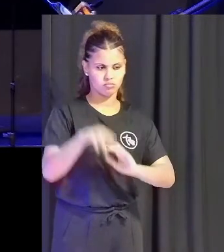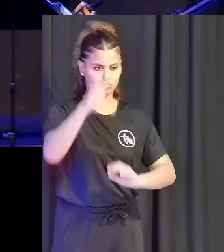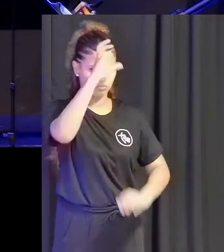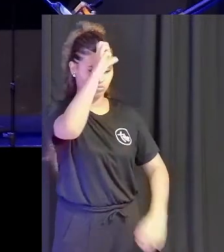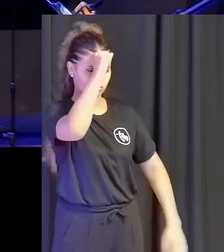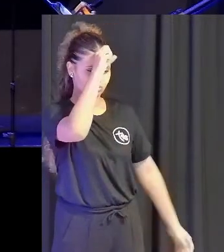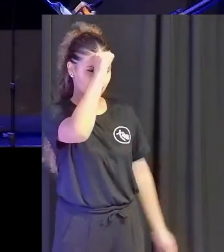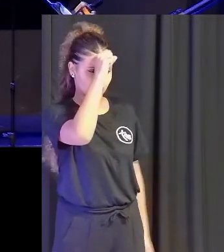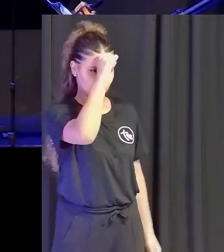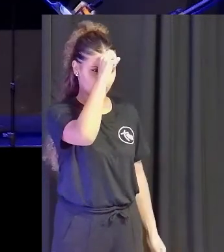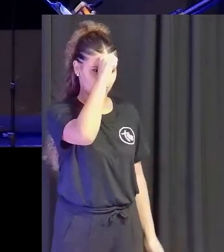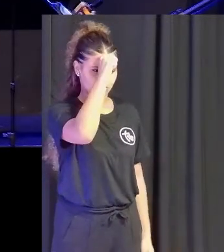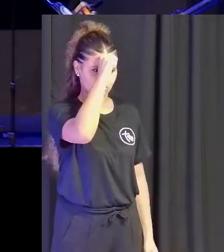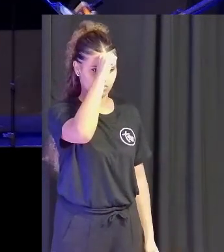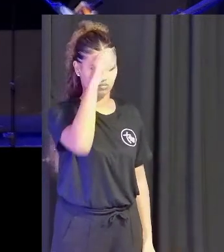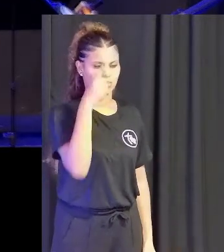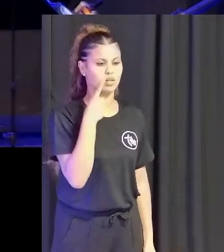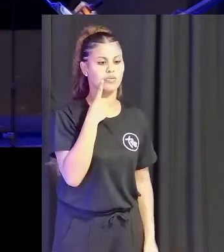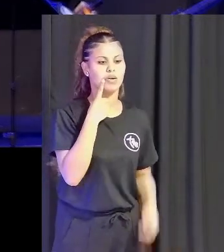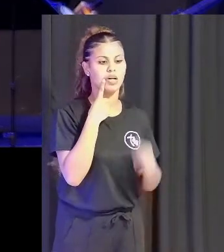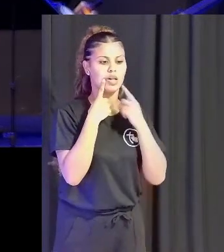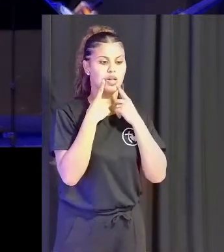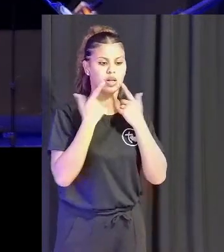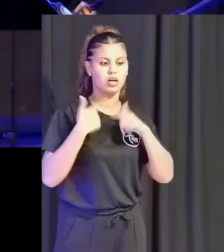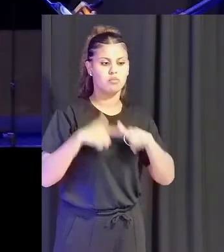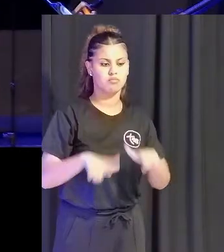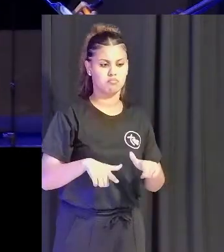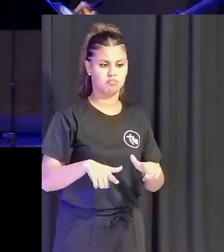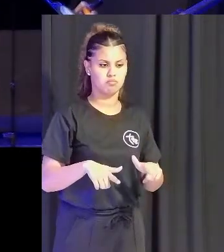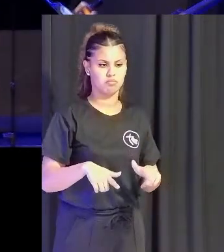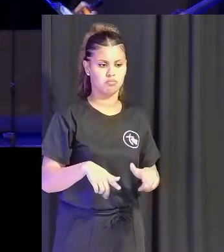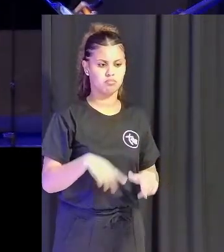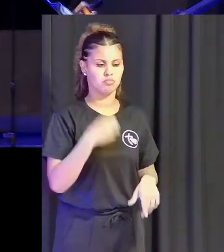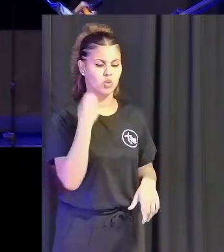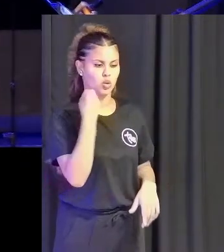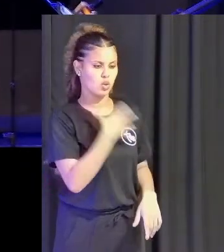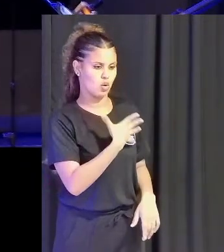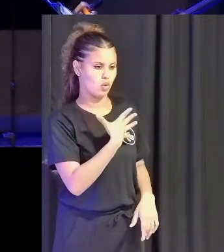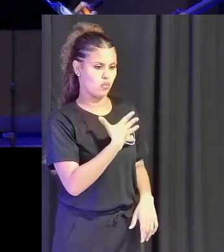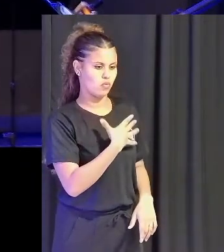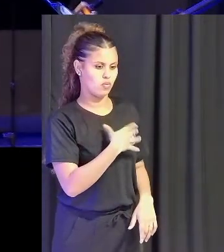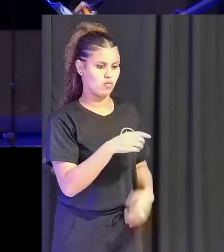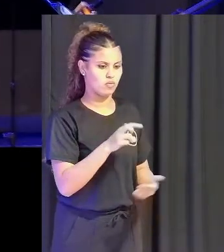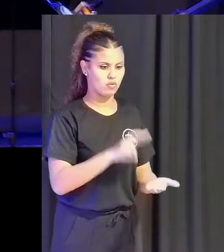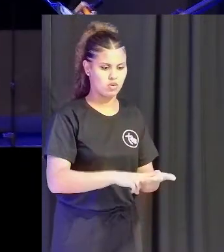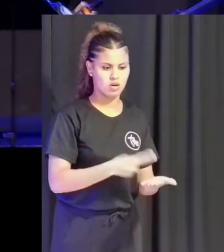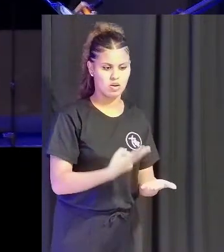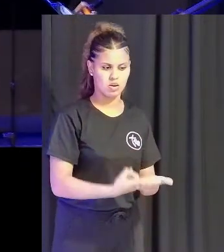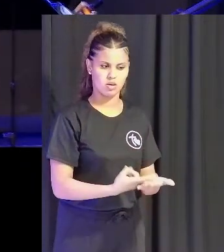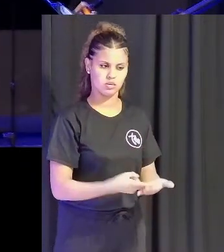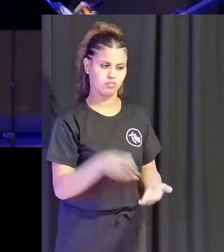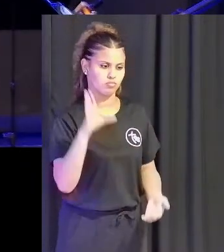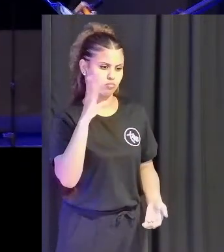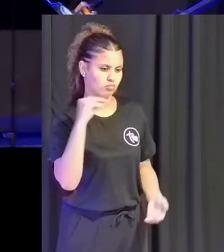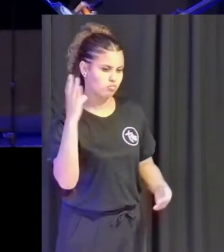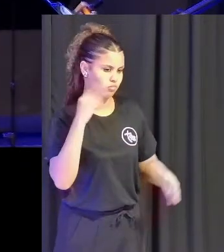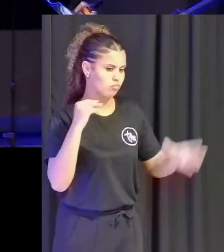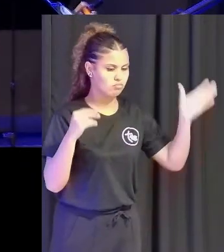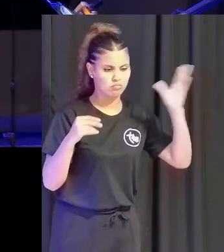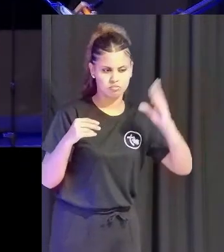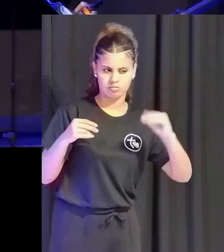nova ao ponto que eles conseguem fazer tradução simultânea durante testemunhos, durante o culto e